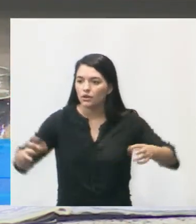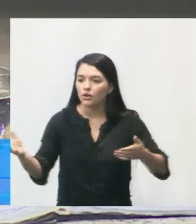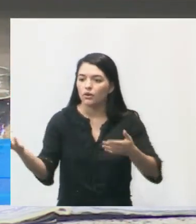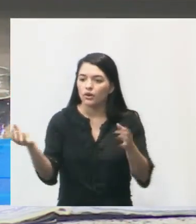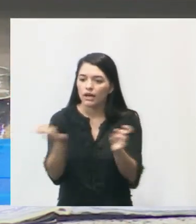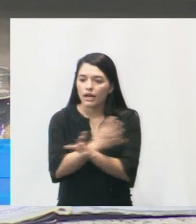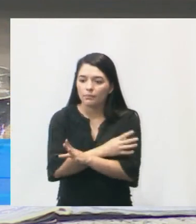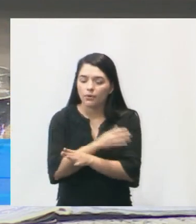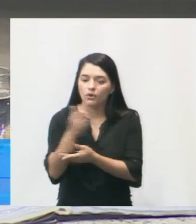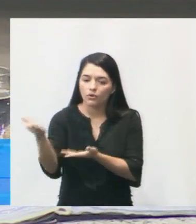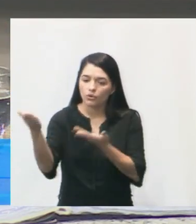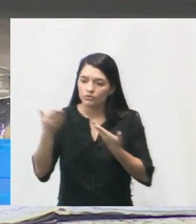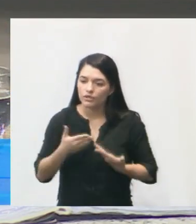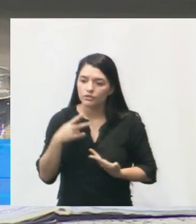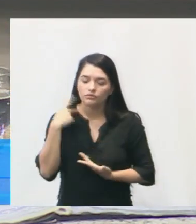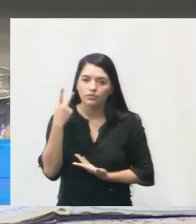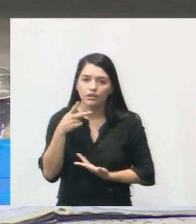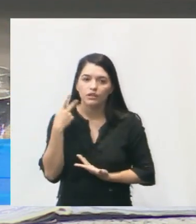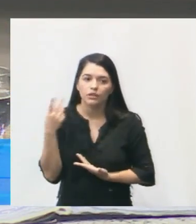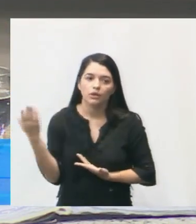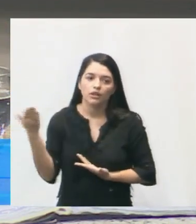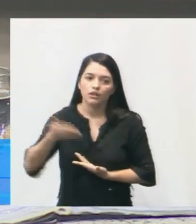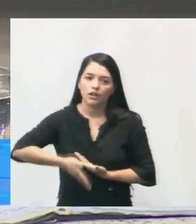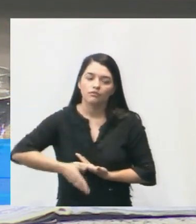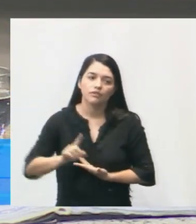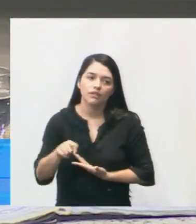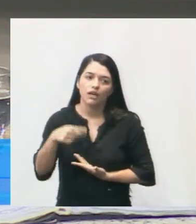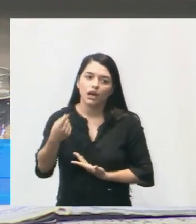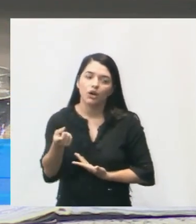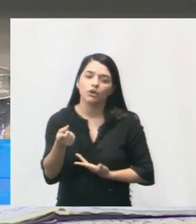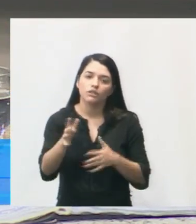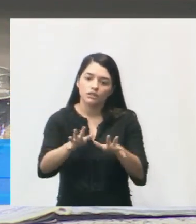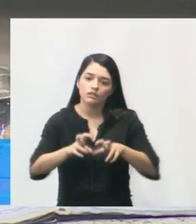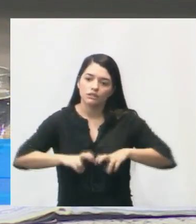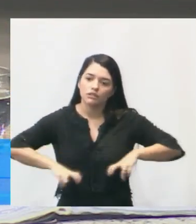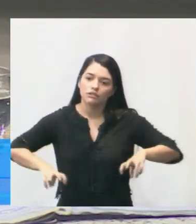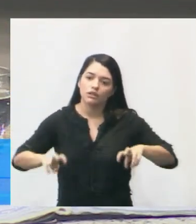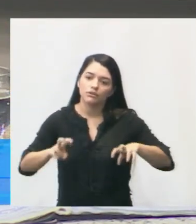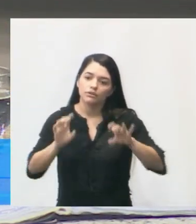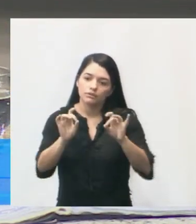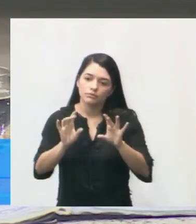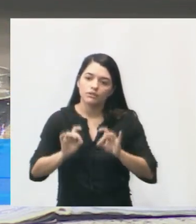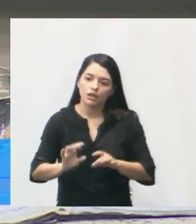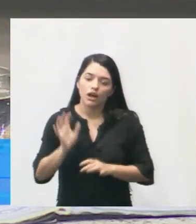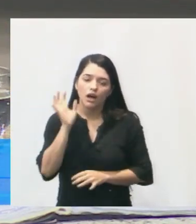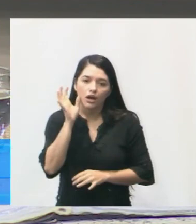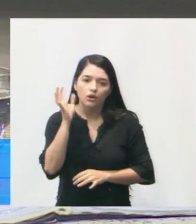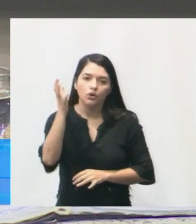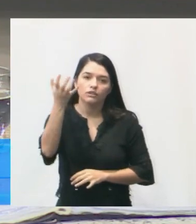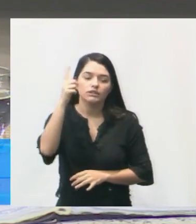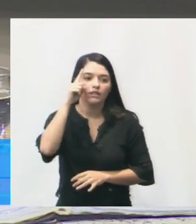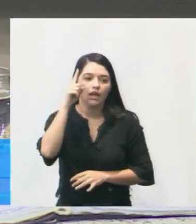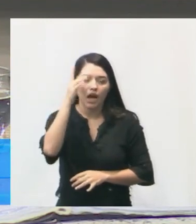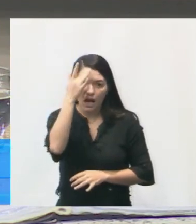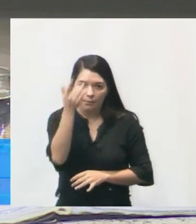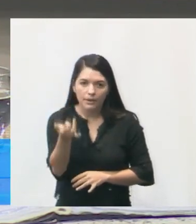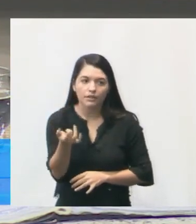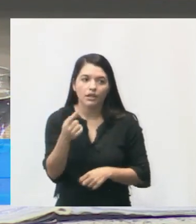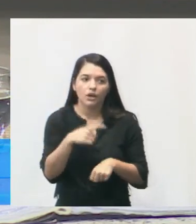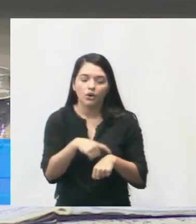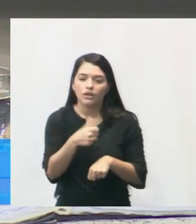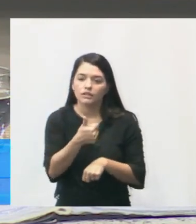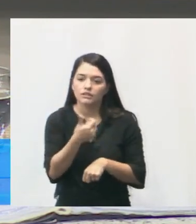senhores vereadores a comparecer à próxima sessão ordinária, a realizar-se no dia de amanhã, às 16